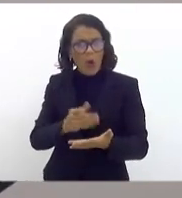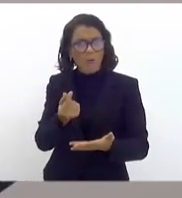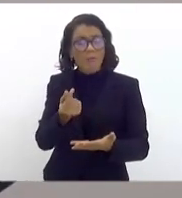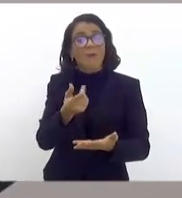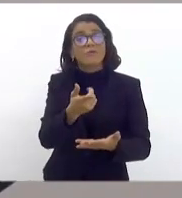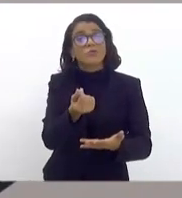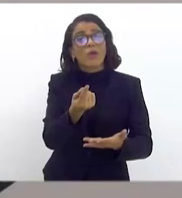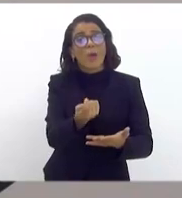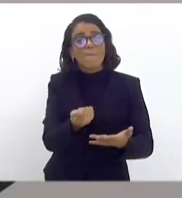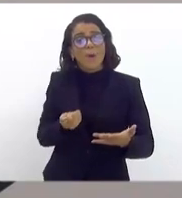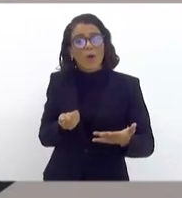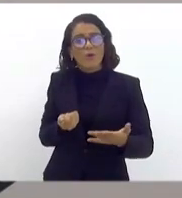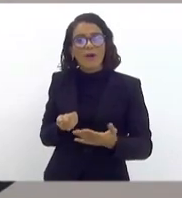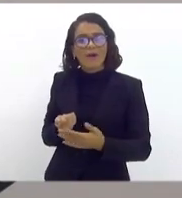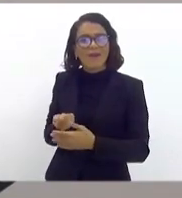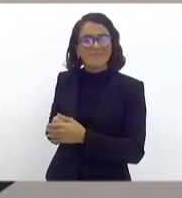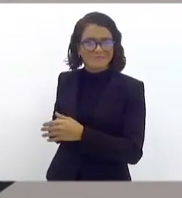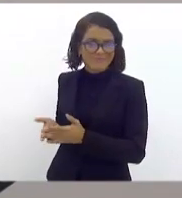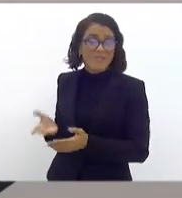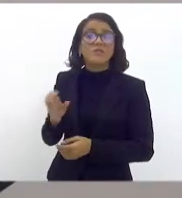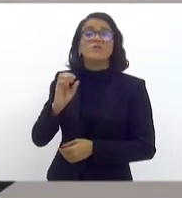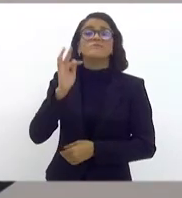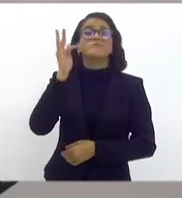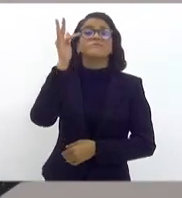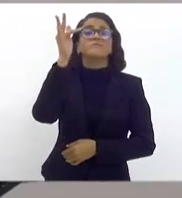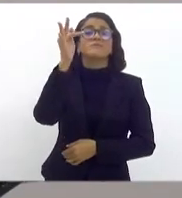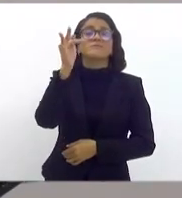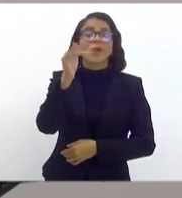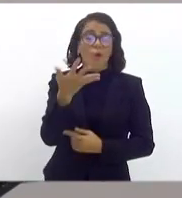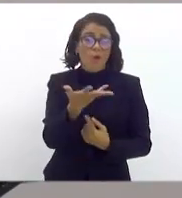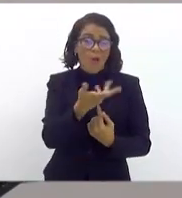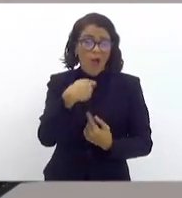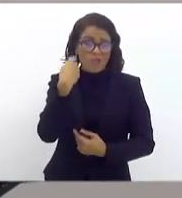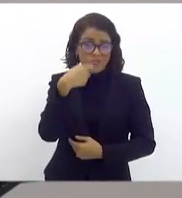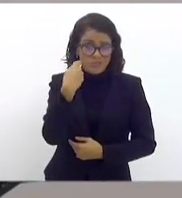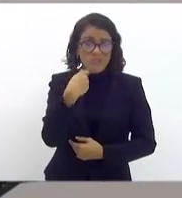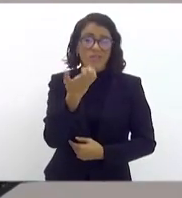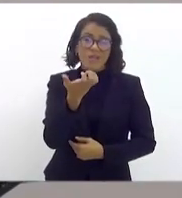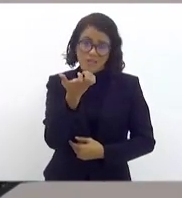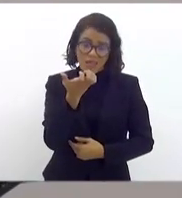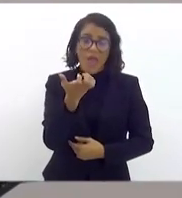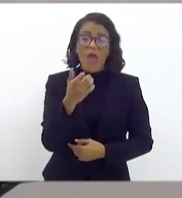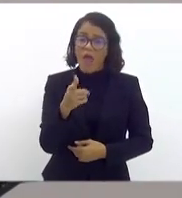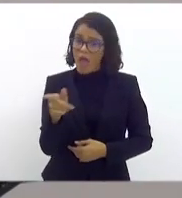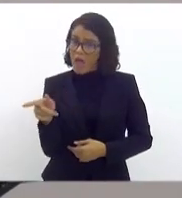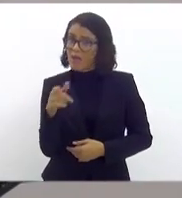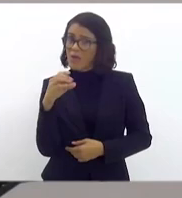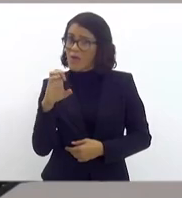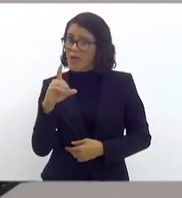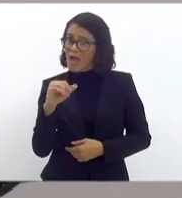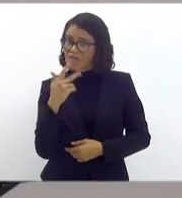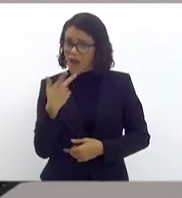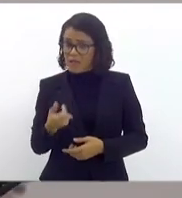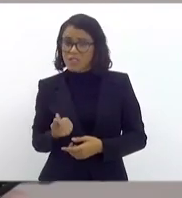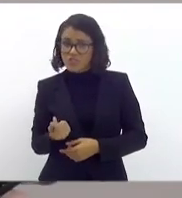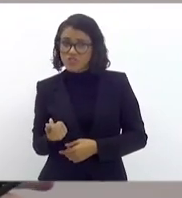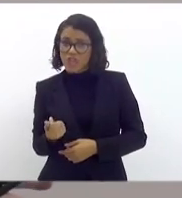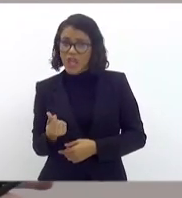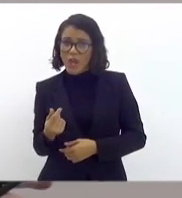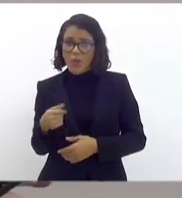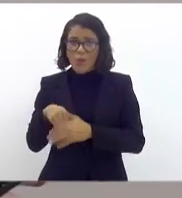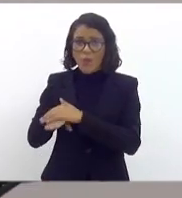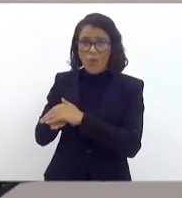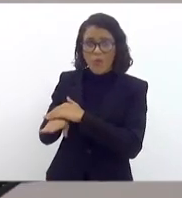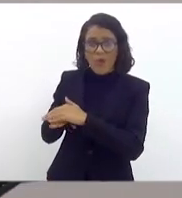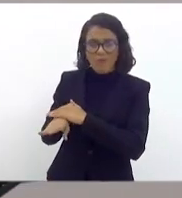fica retido. Se um dia o artista quiser cobrar, o ECAD fala, não, seu crédito está aqui retido. Não. Mas se o artista não quiser cobrar?